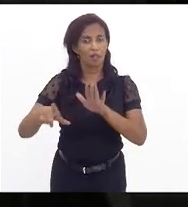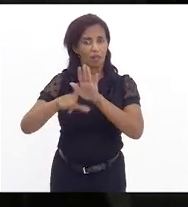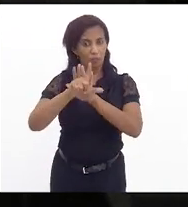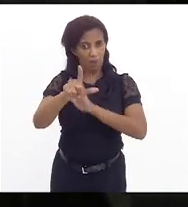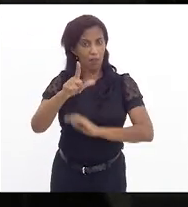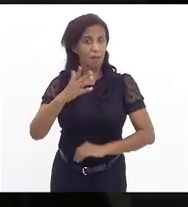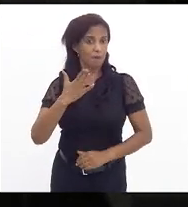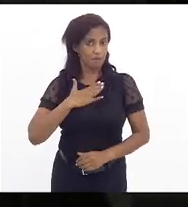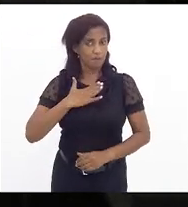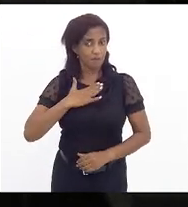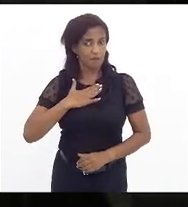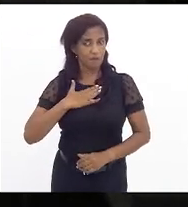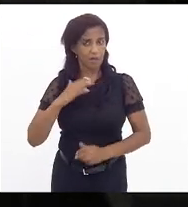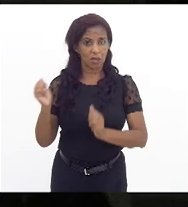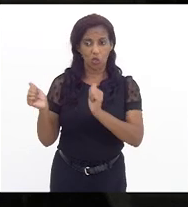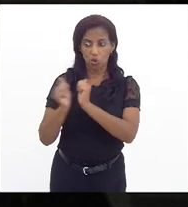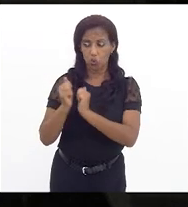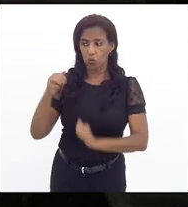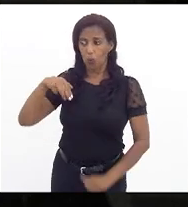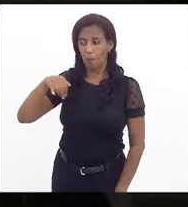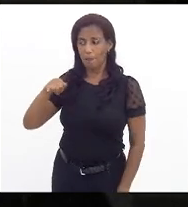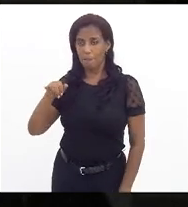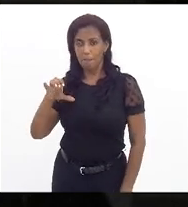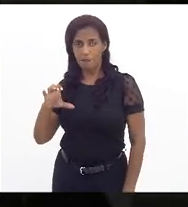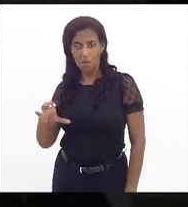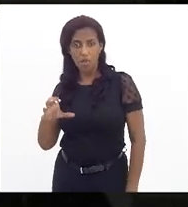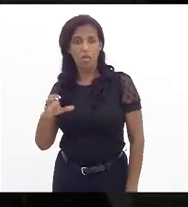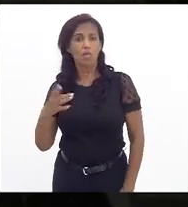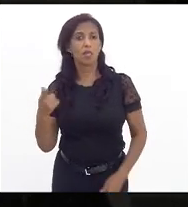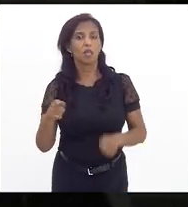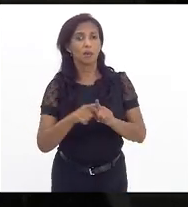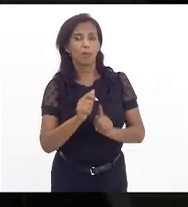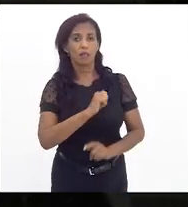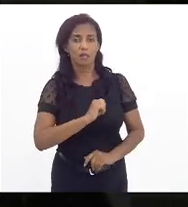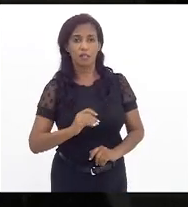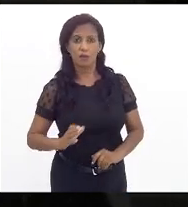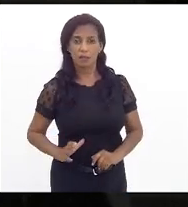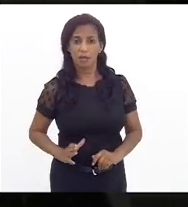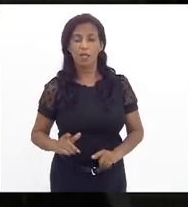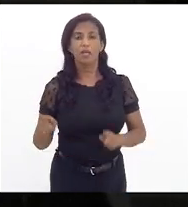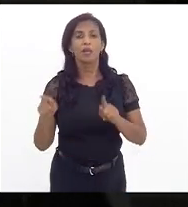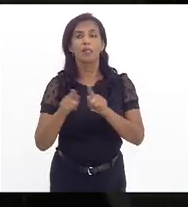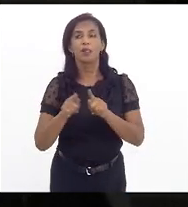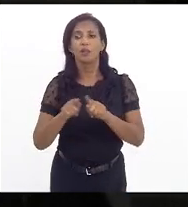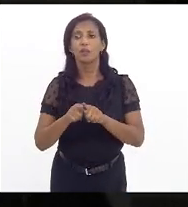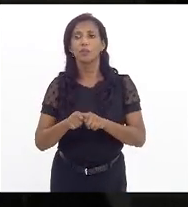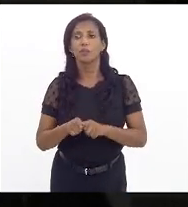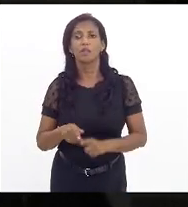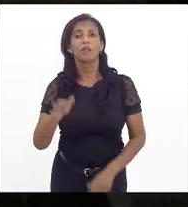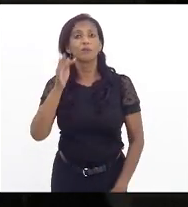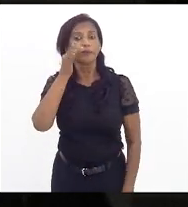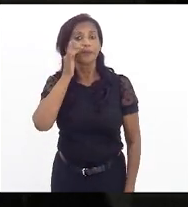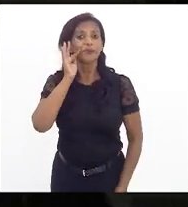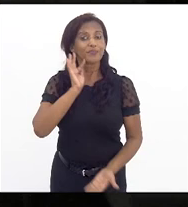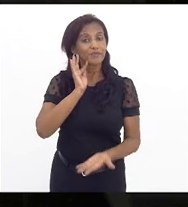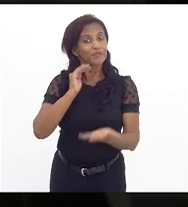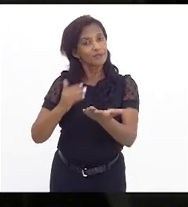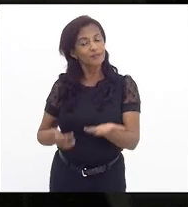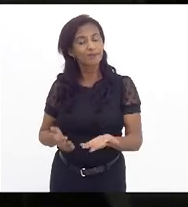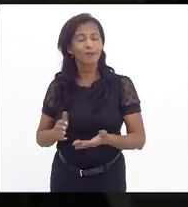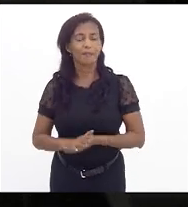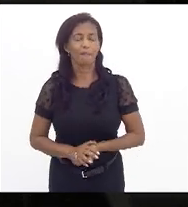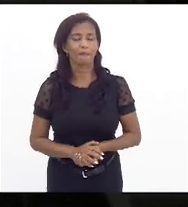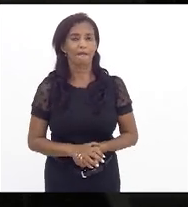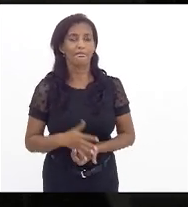minha autoria, de autoria do deputado Carlos Mink, de autoria do deputado André Siciliano e de autoria do deputado Flávio Serafini.